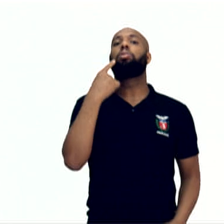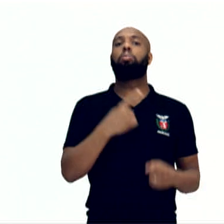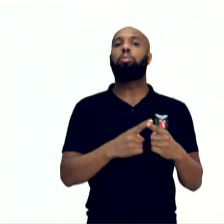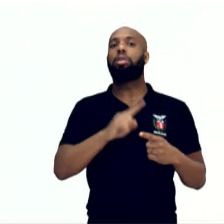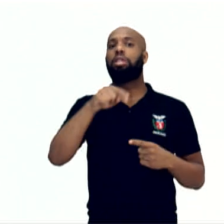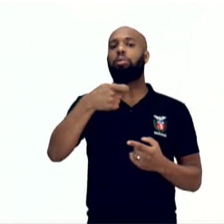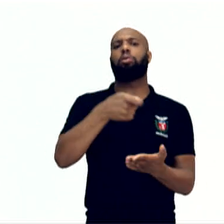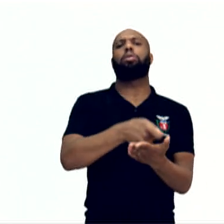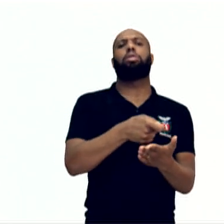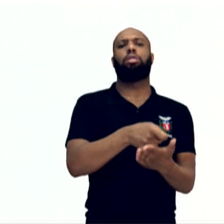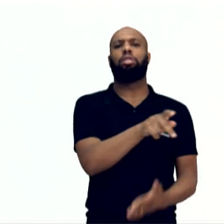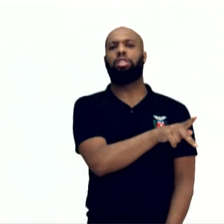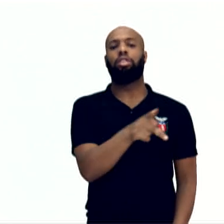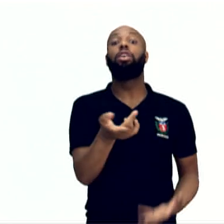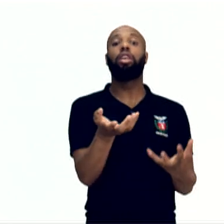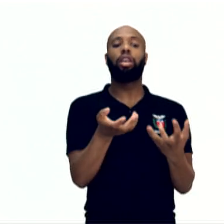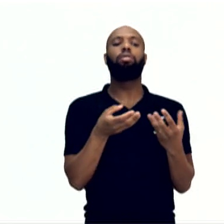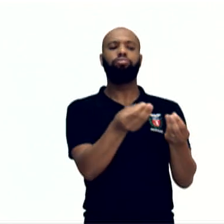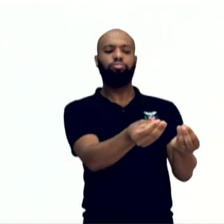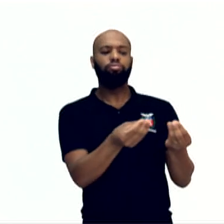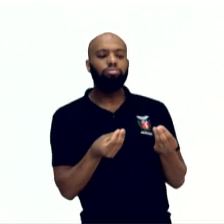cobrado na sala de aula.